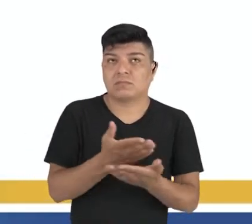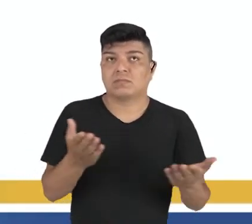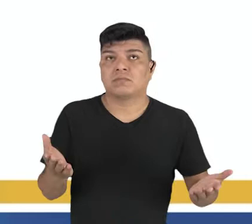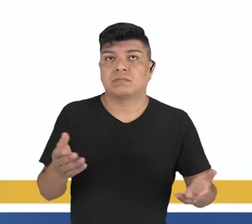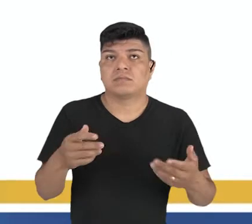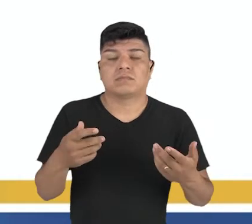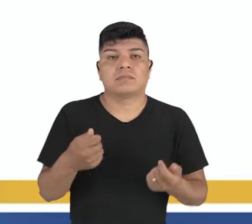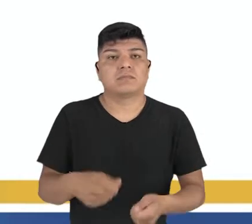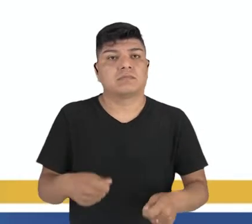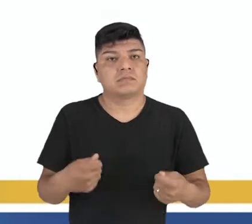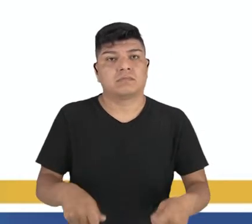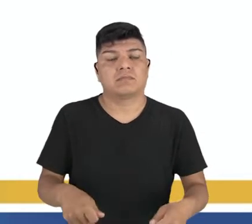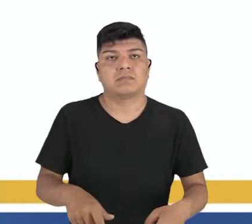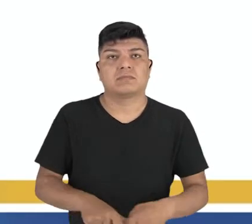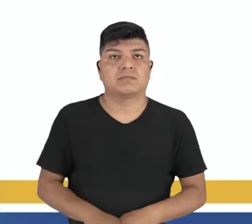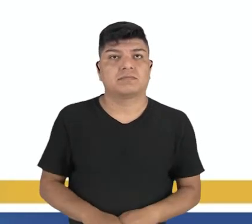devem